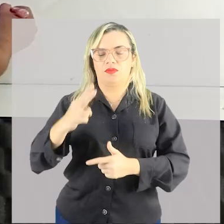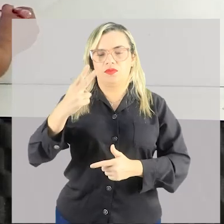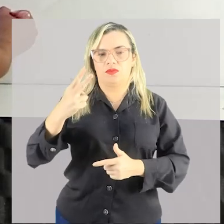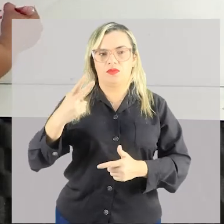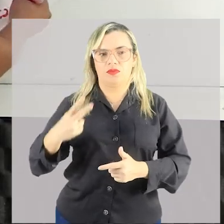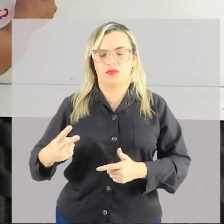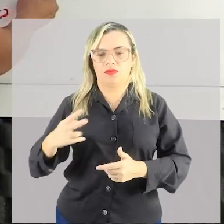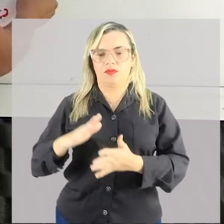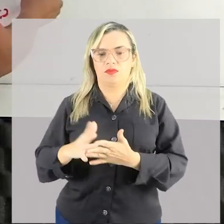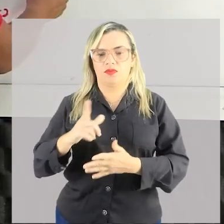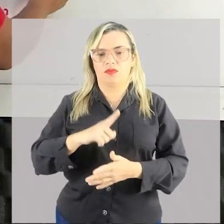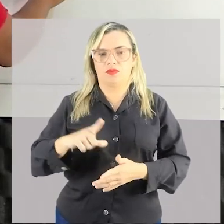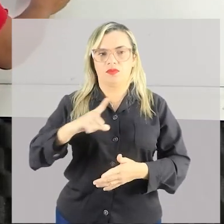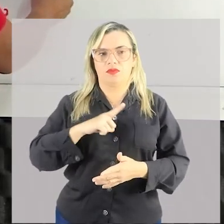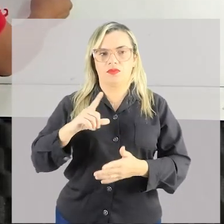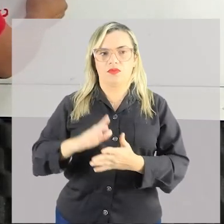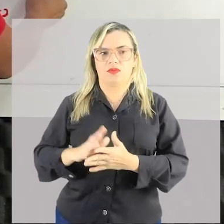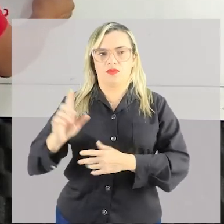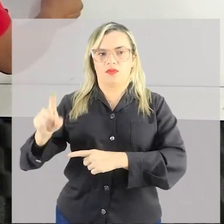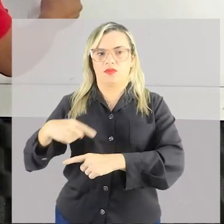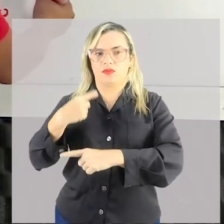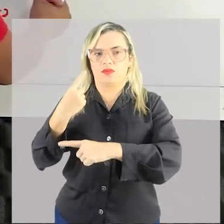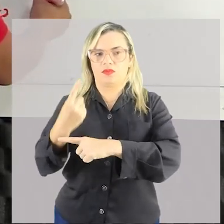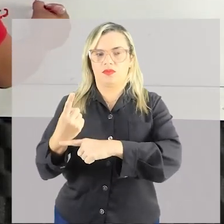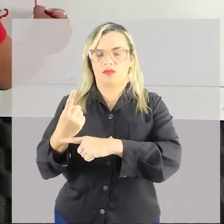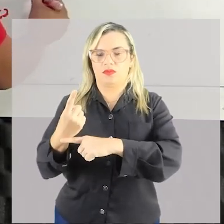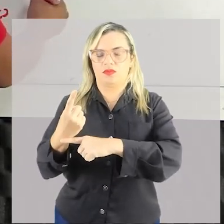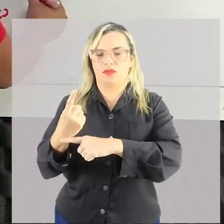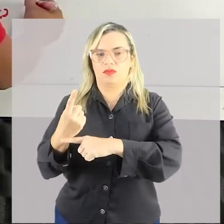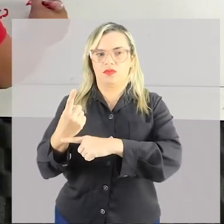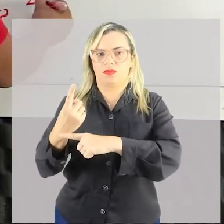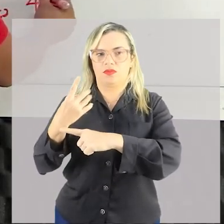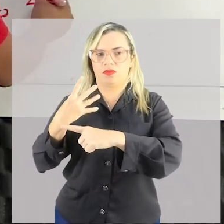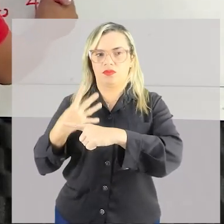você vai obter 1 sobre